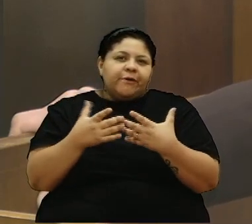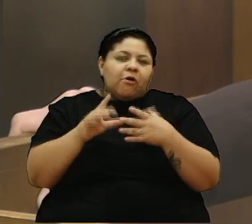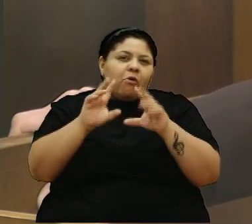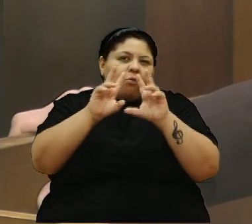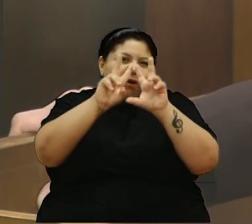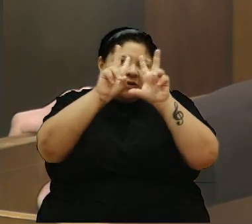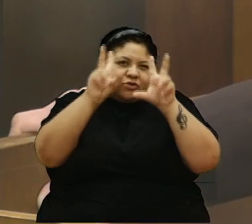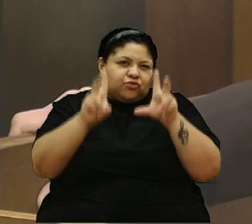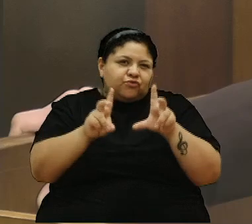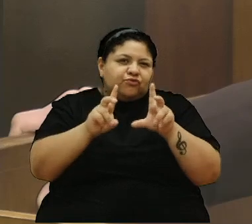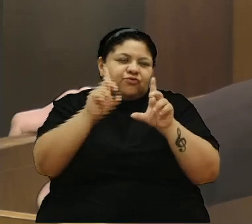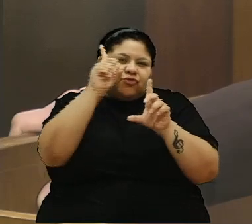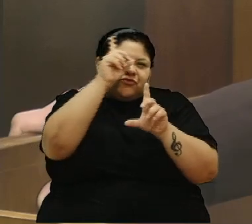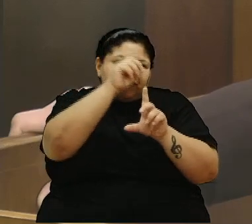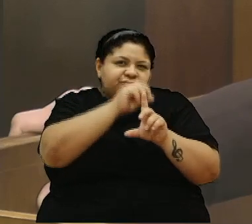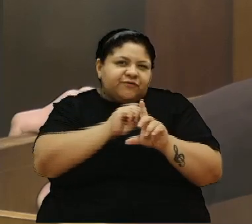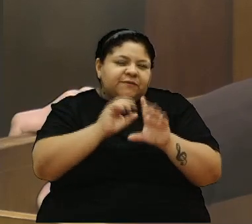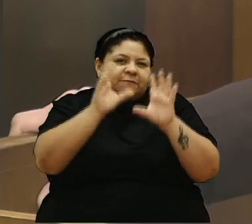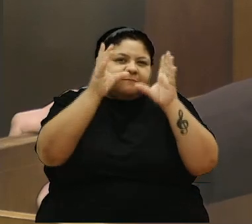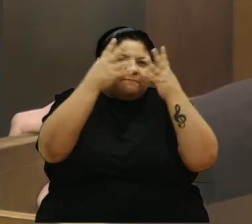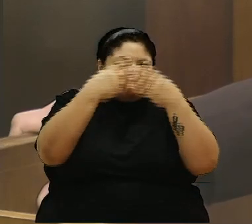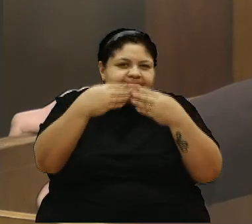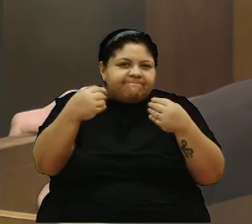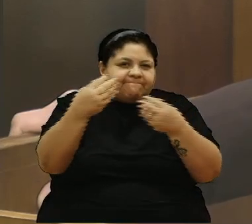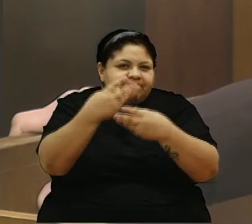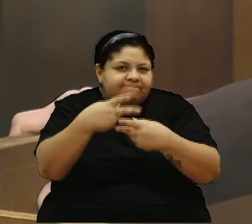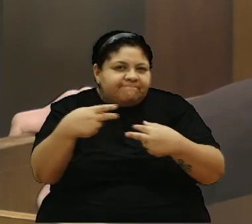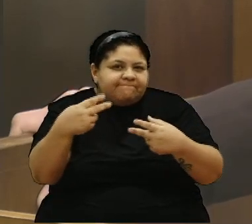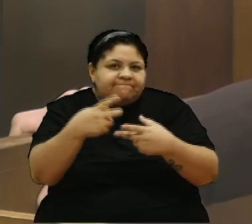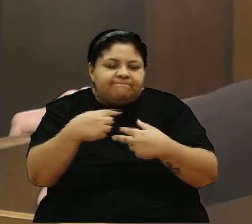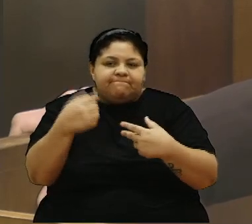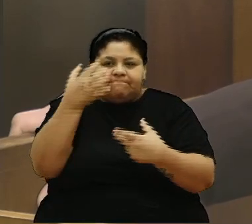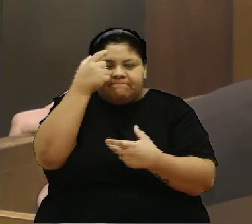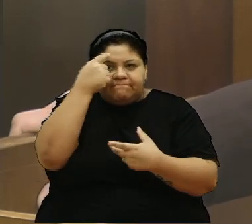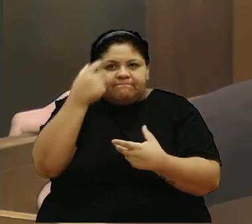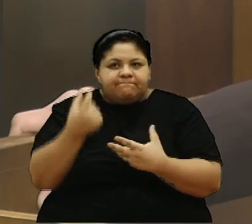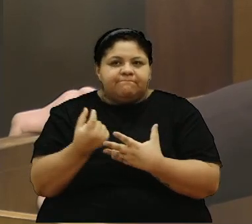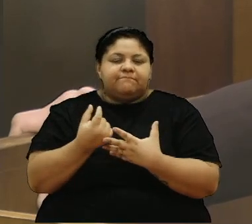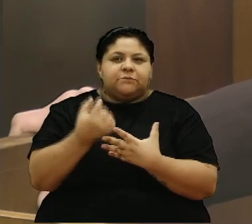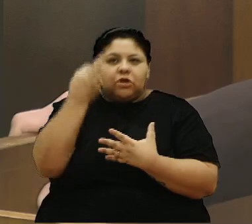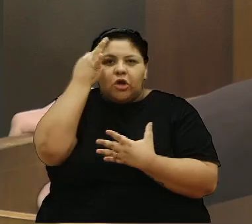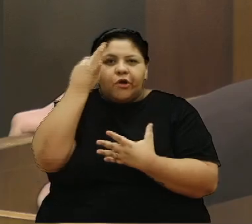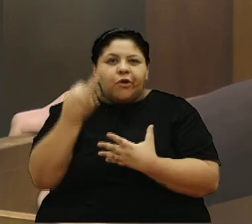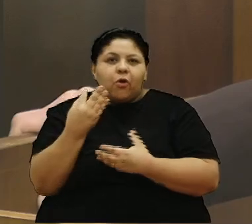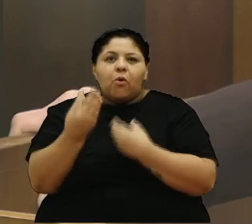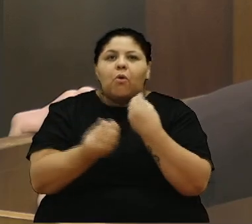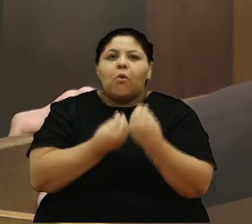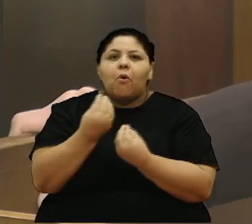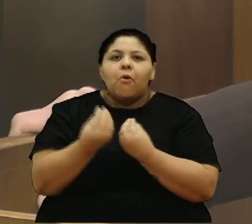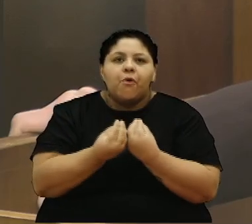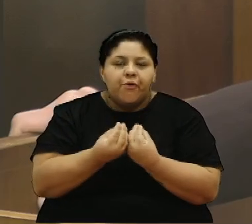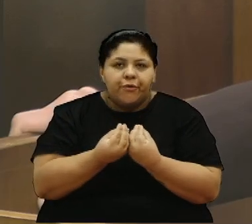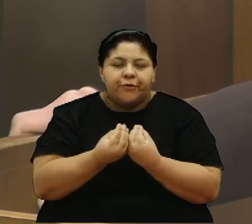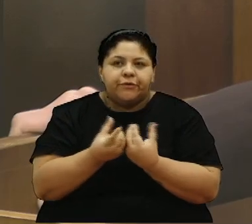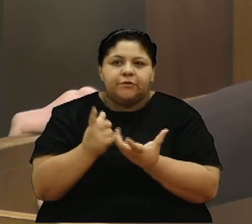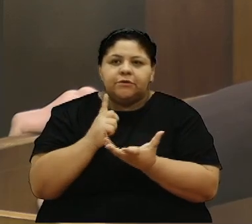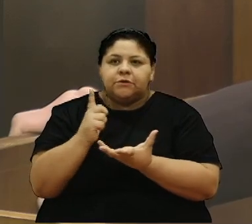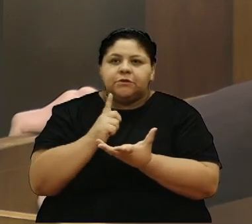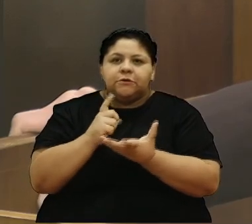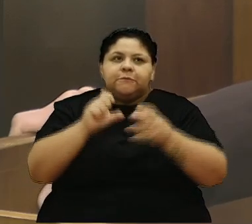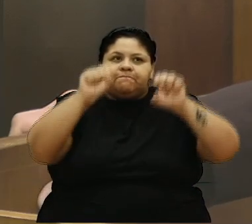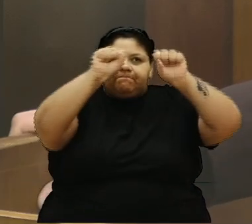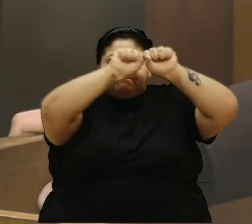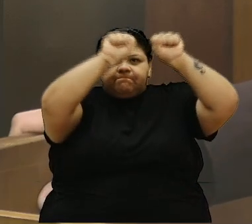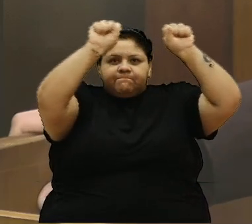complexa, de conduzir, de entendê-la, de como ter todo o